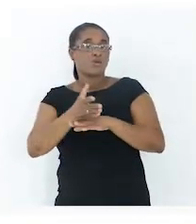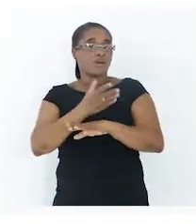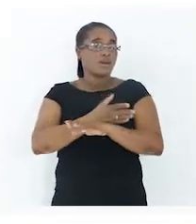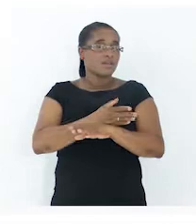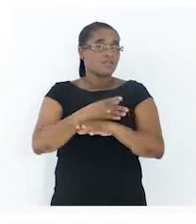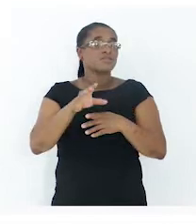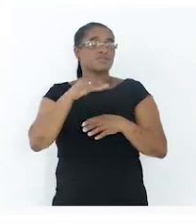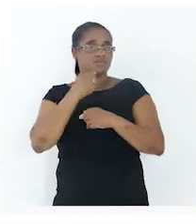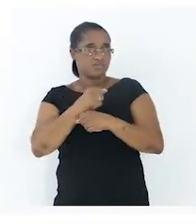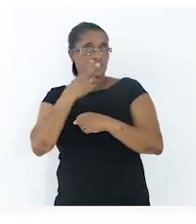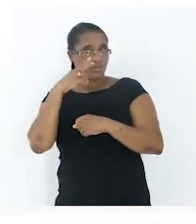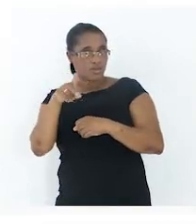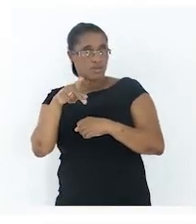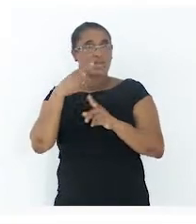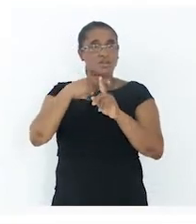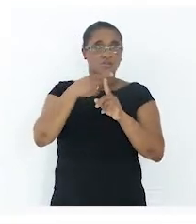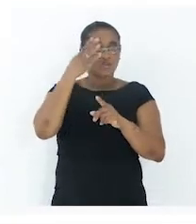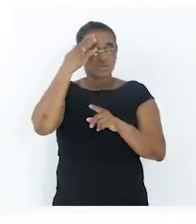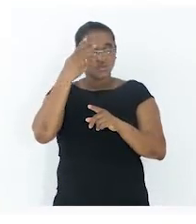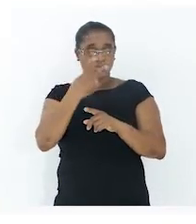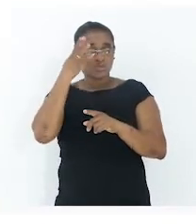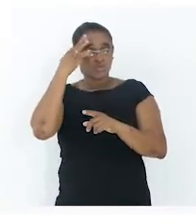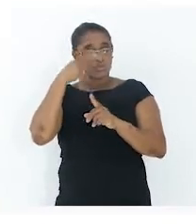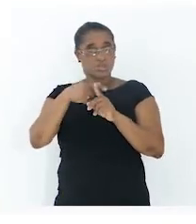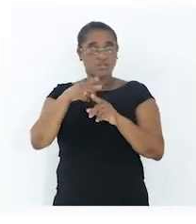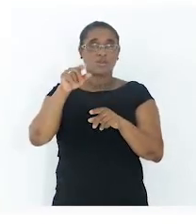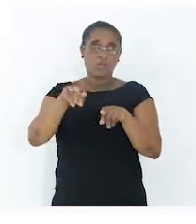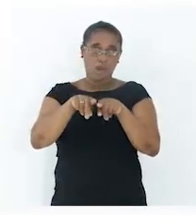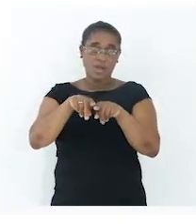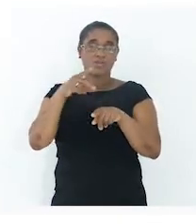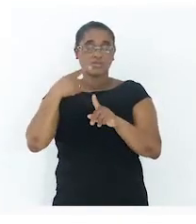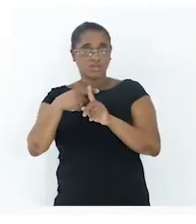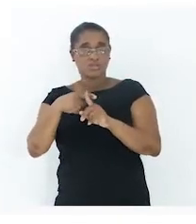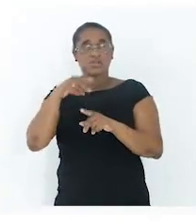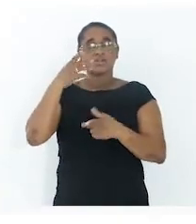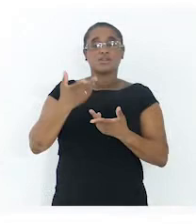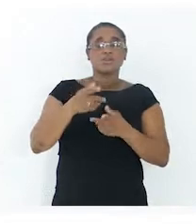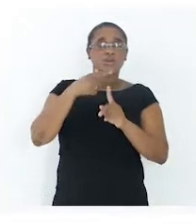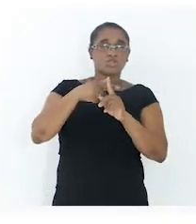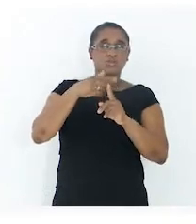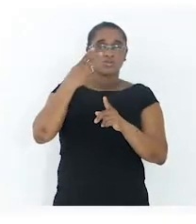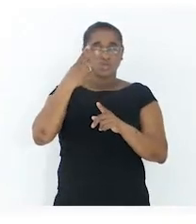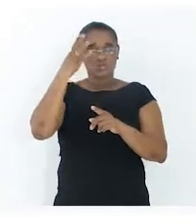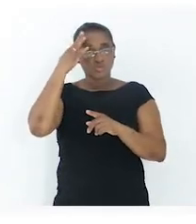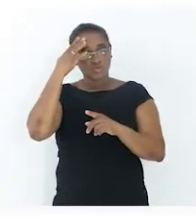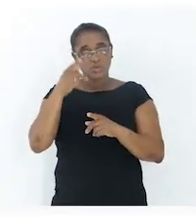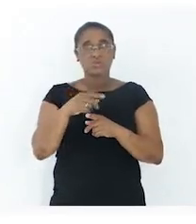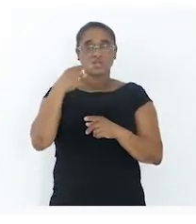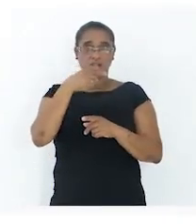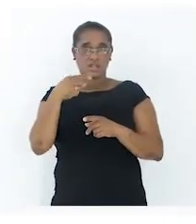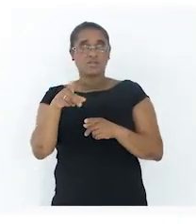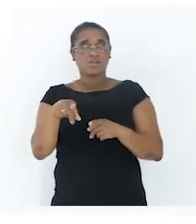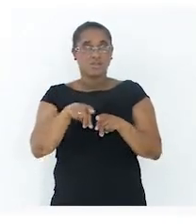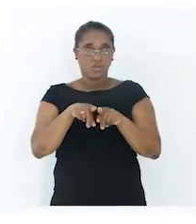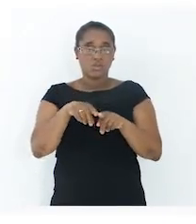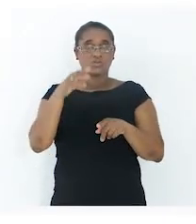a soma de dois números positivos é positivo. A soma também de dois números racionais negativos é um número negativo. Não esquecem